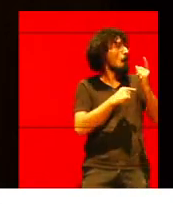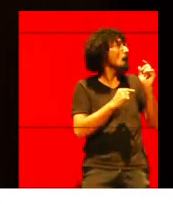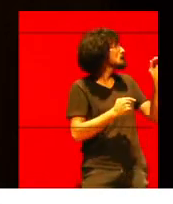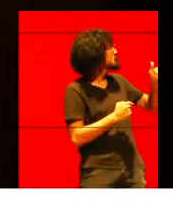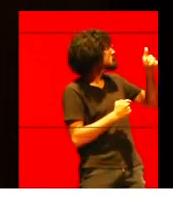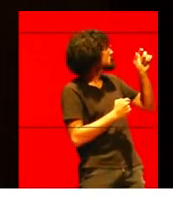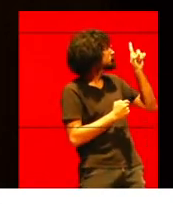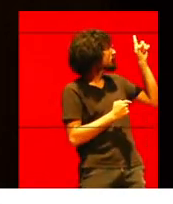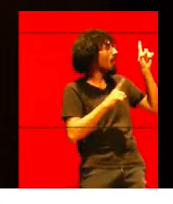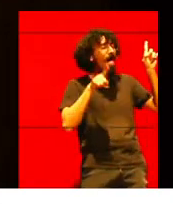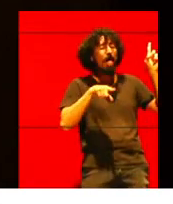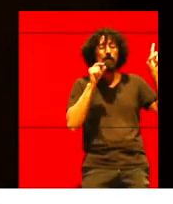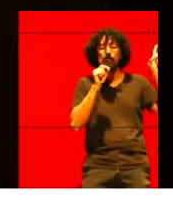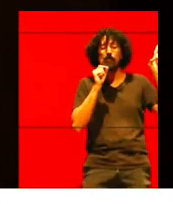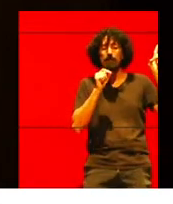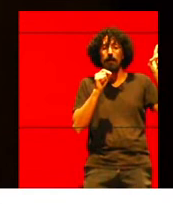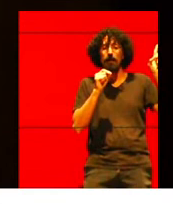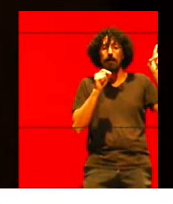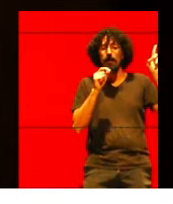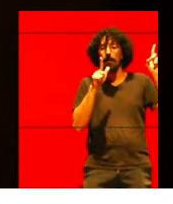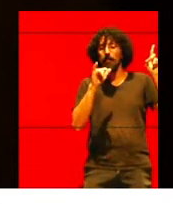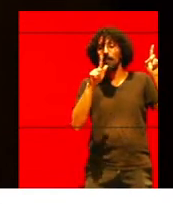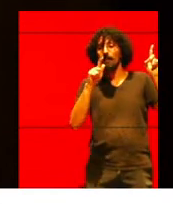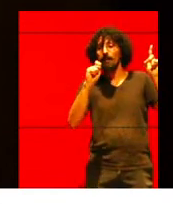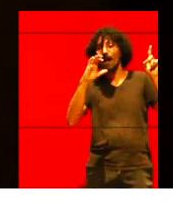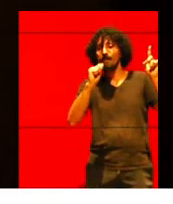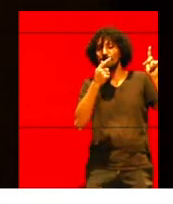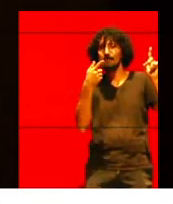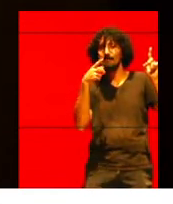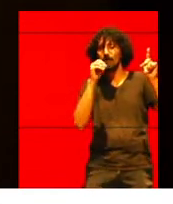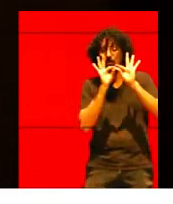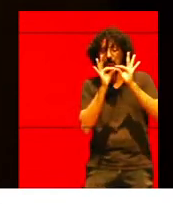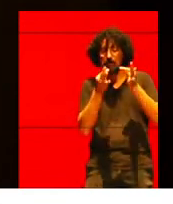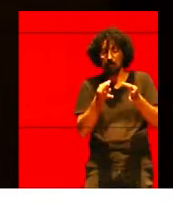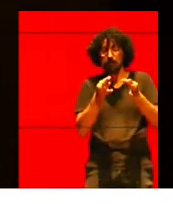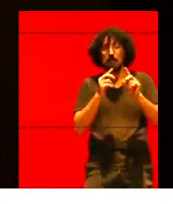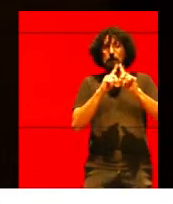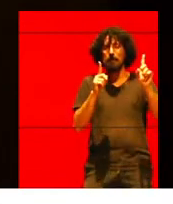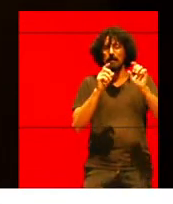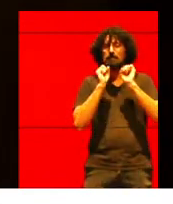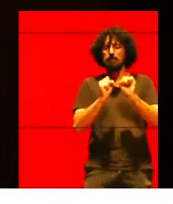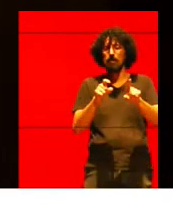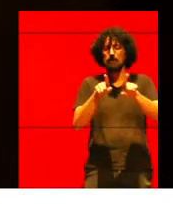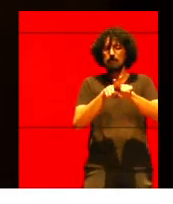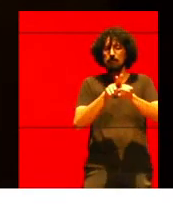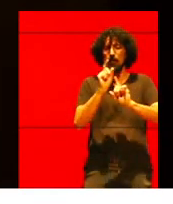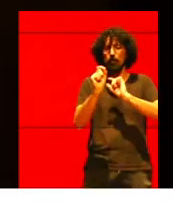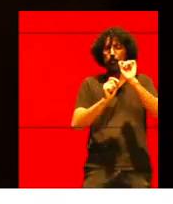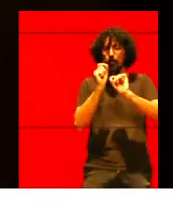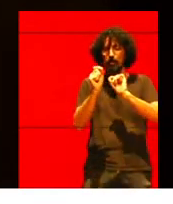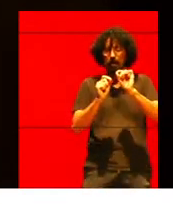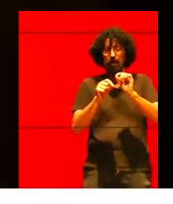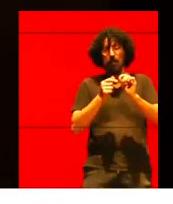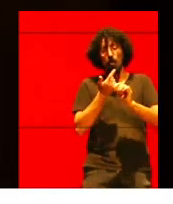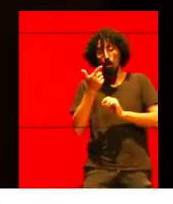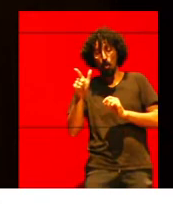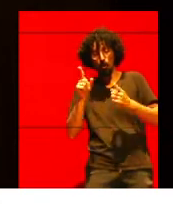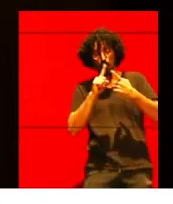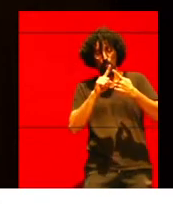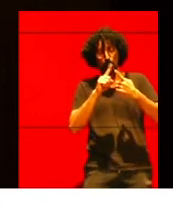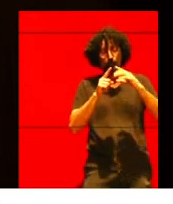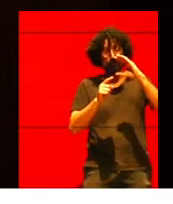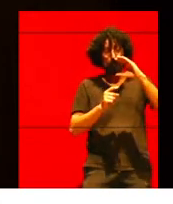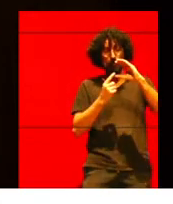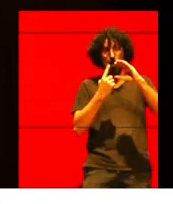ligações simples. Além das quatro ligações simples, a gente pode ter